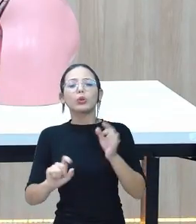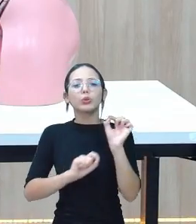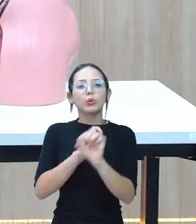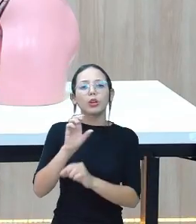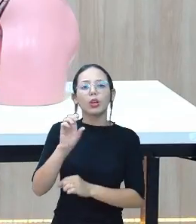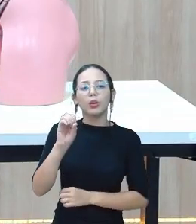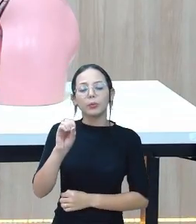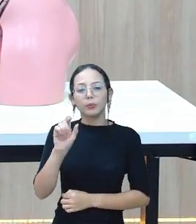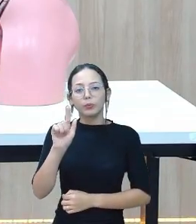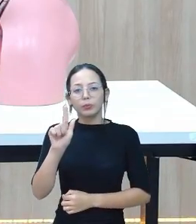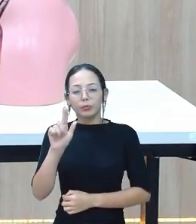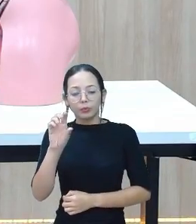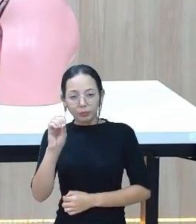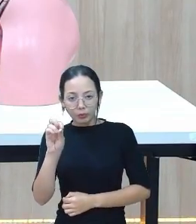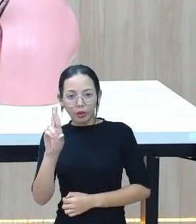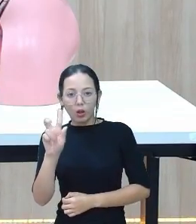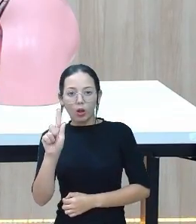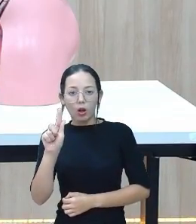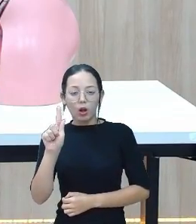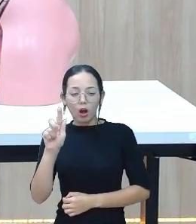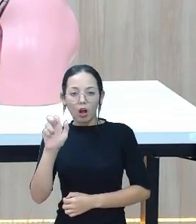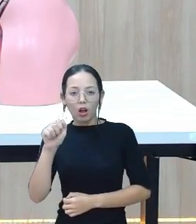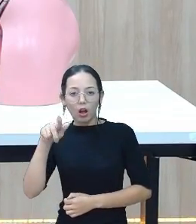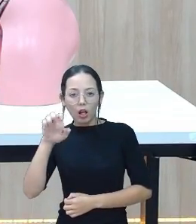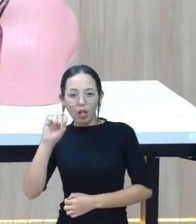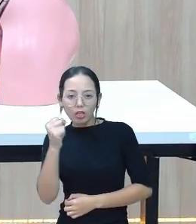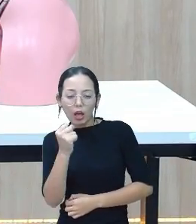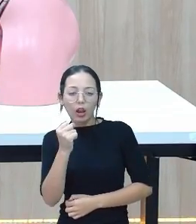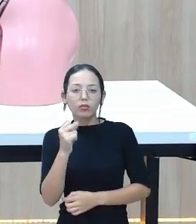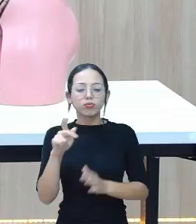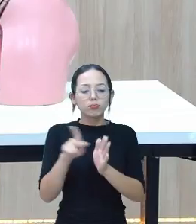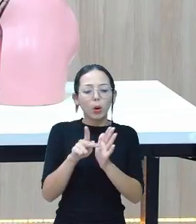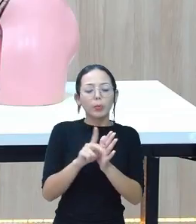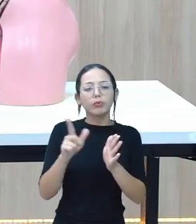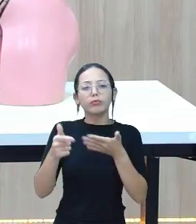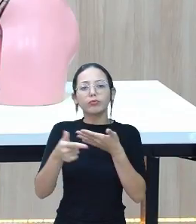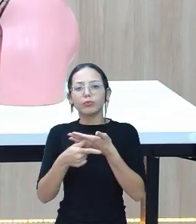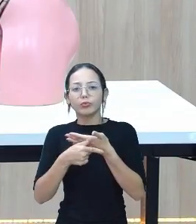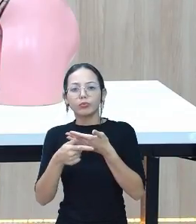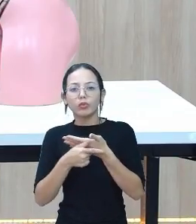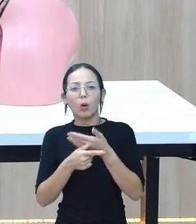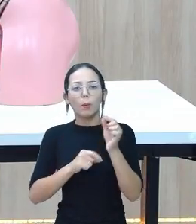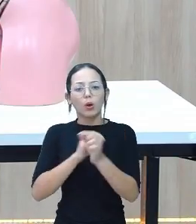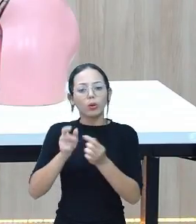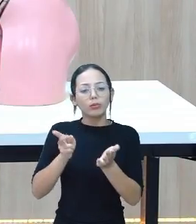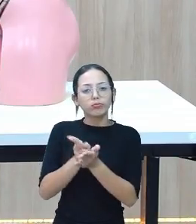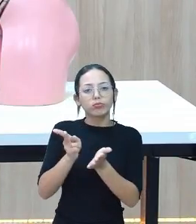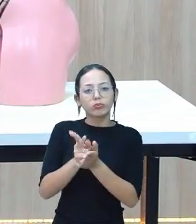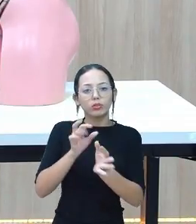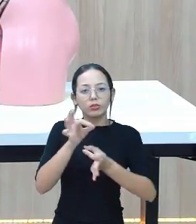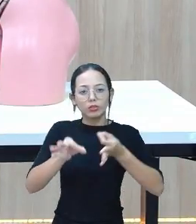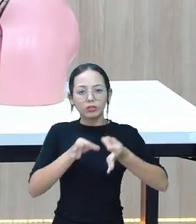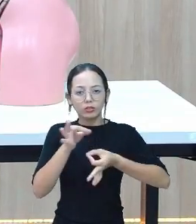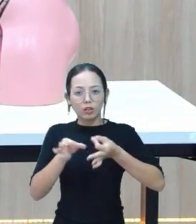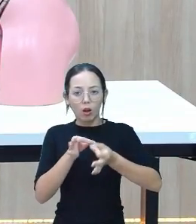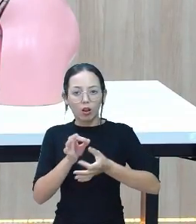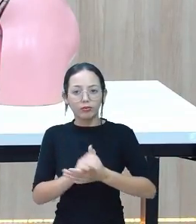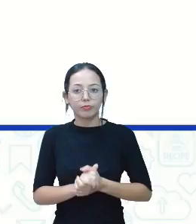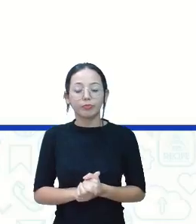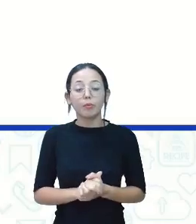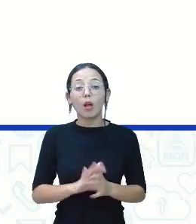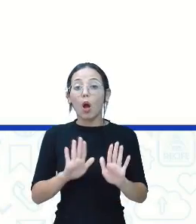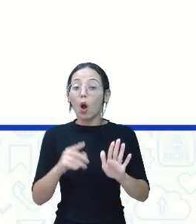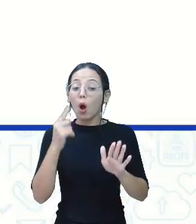organelas citoplasmáticas, né? E cada uma realiza uma função para a manutenção da célula. Com exceção